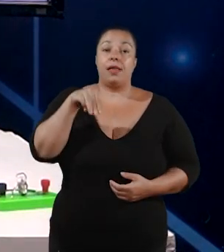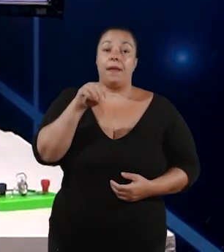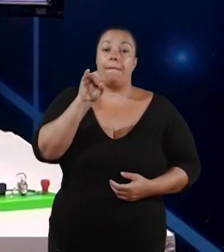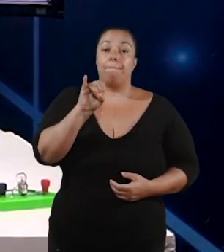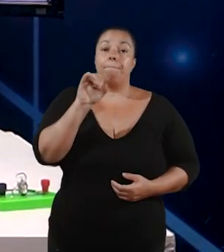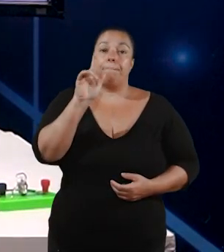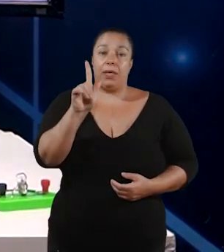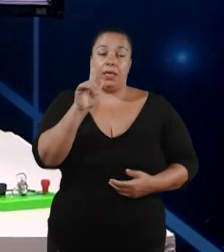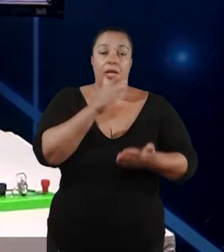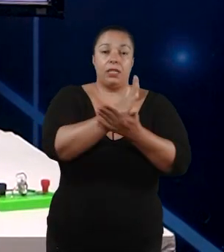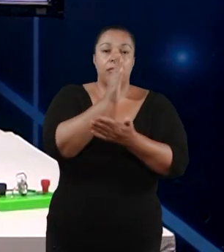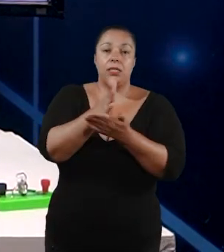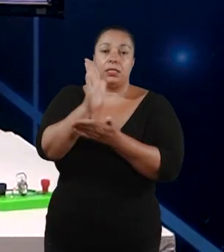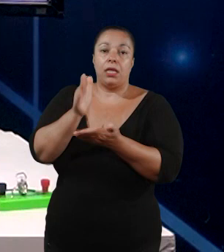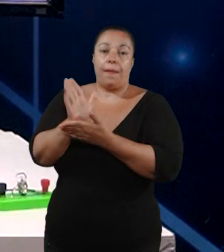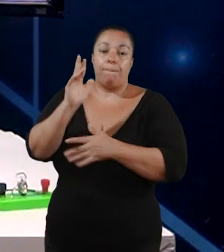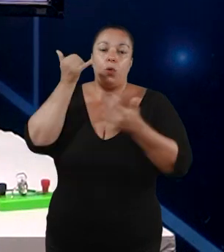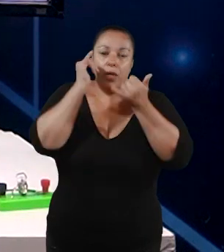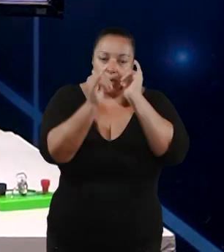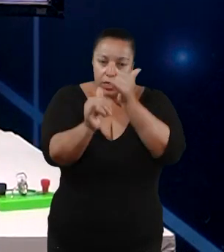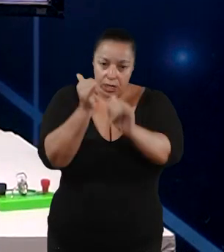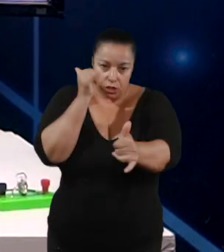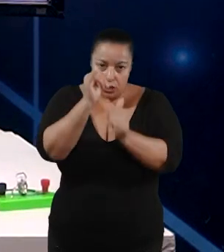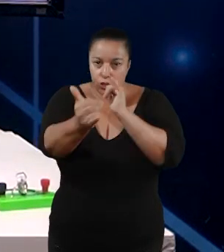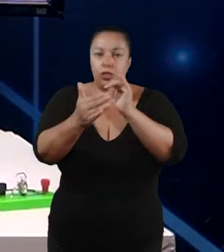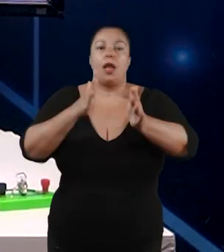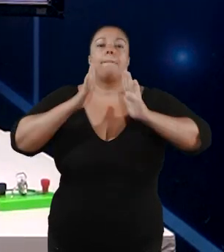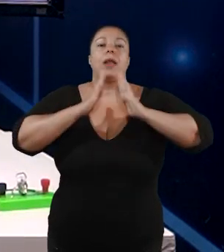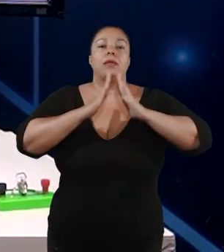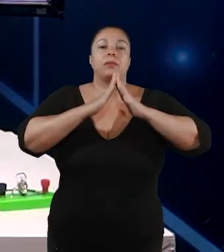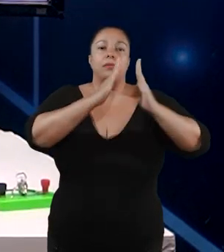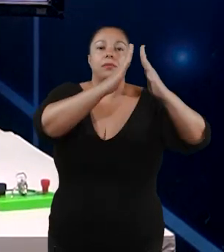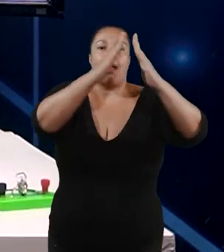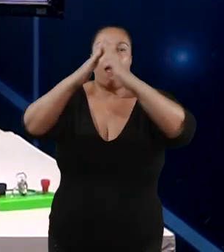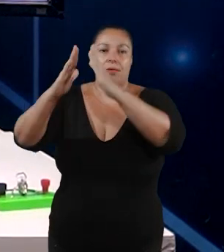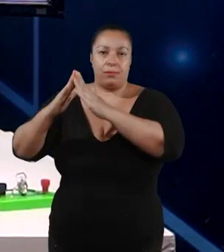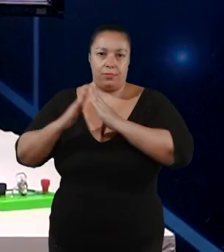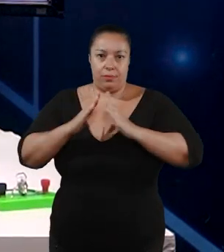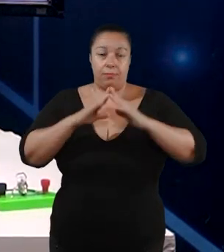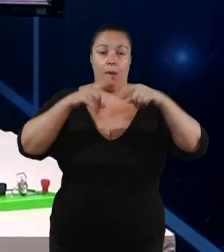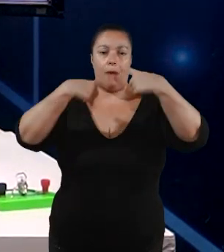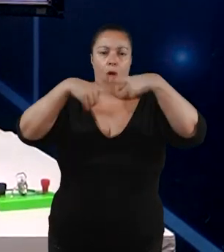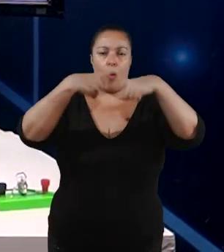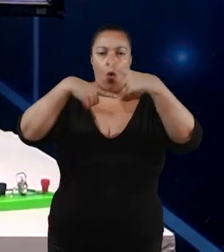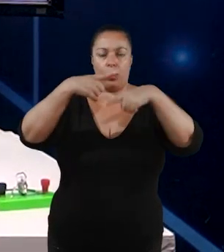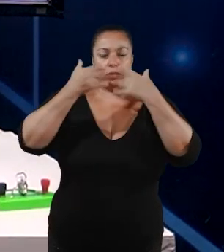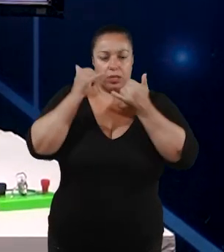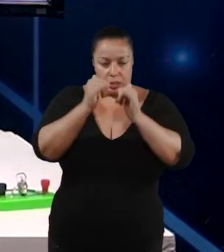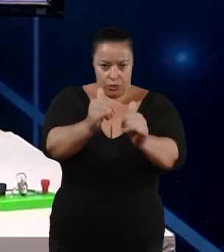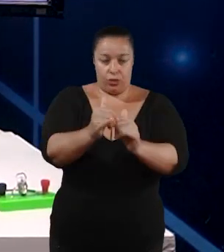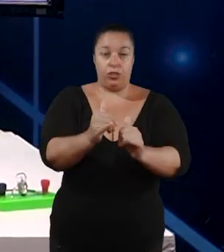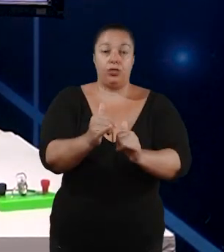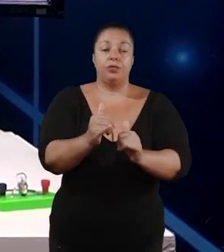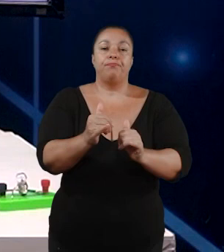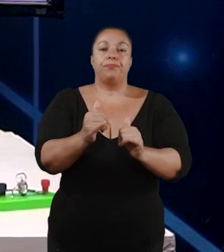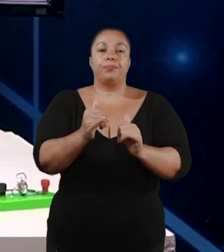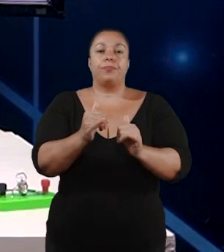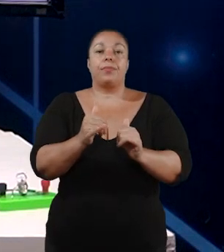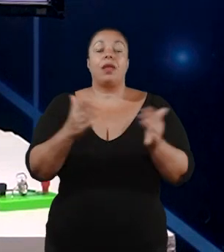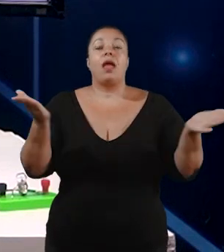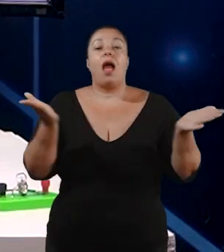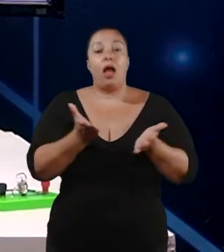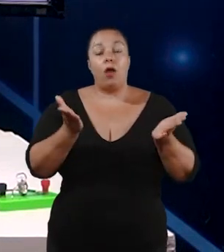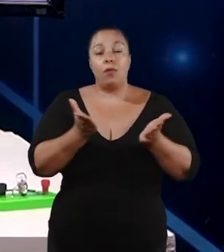faz a distribuição dessa energia nas residências. Bom, enfim, mas lá é uma outra energia, lá é corrente alternada. Nós vamos falar de